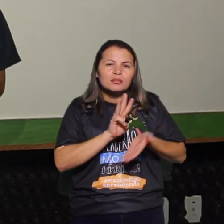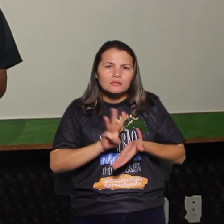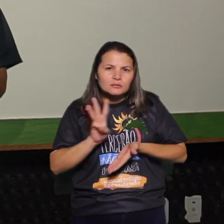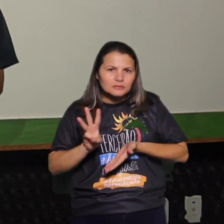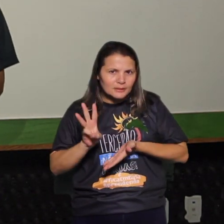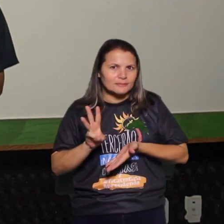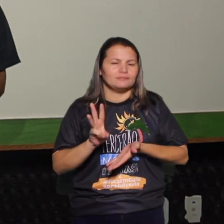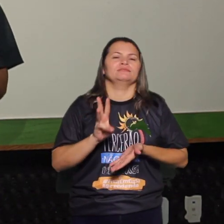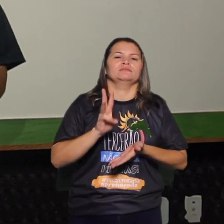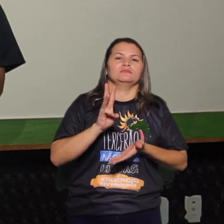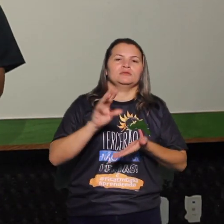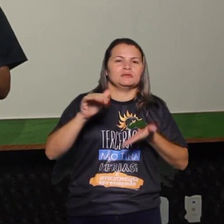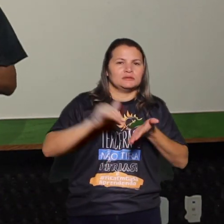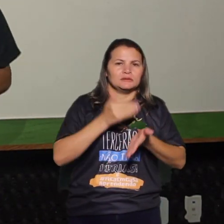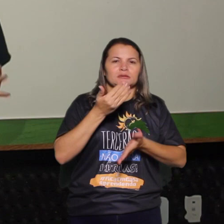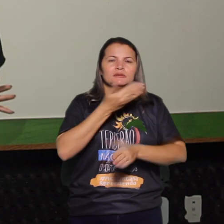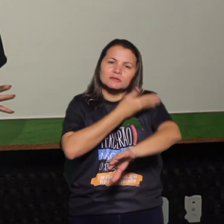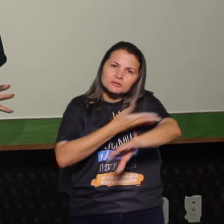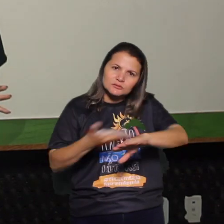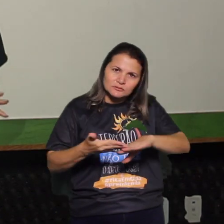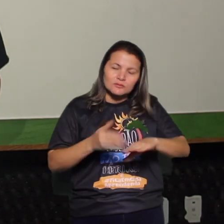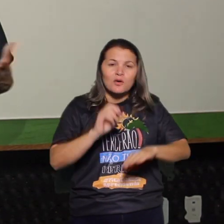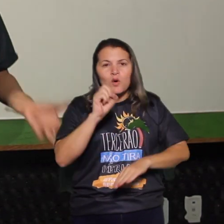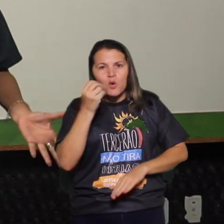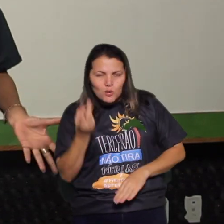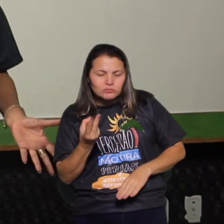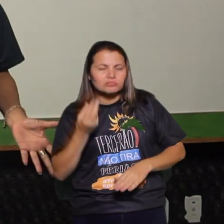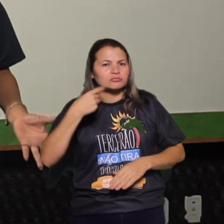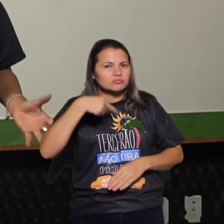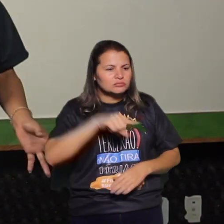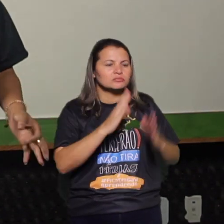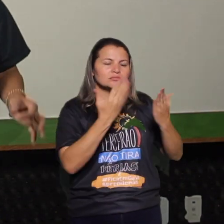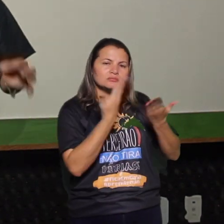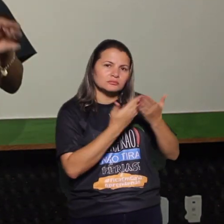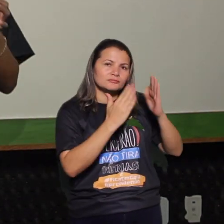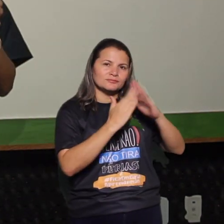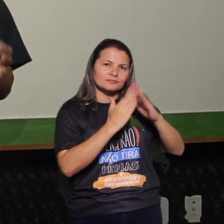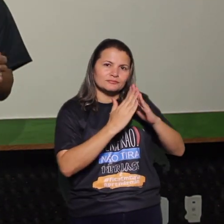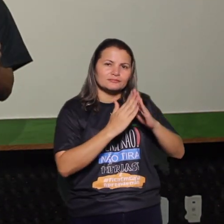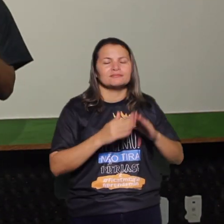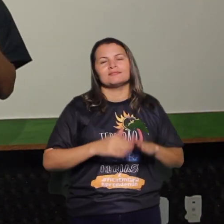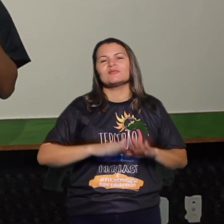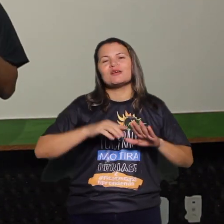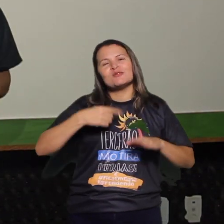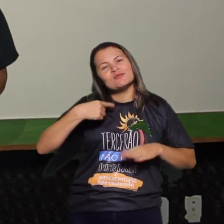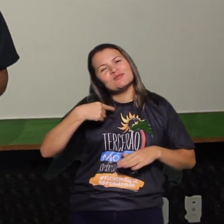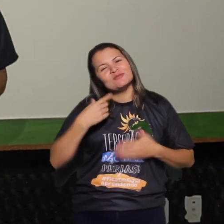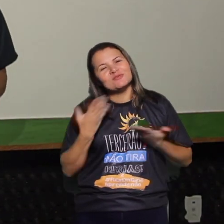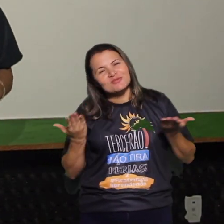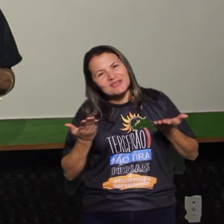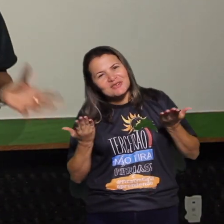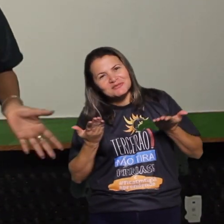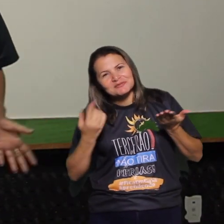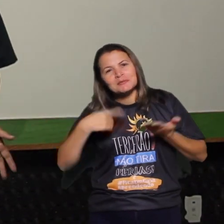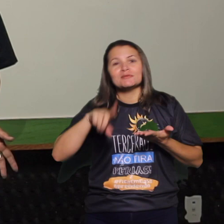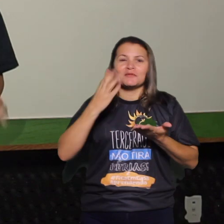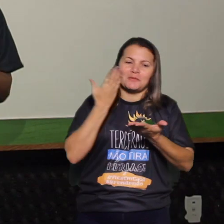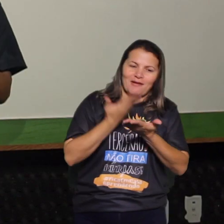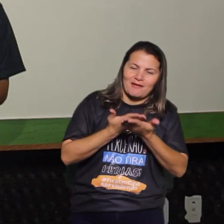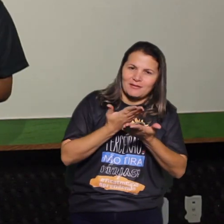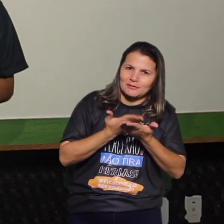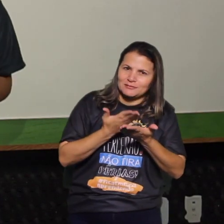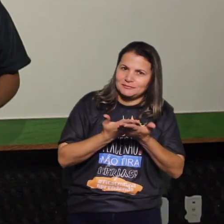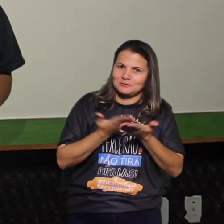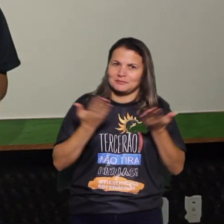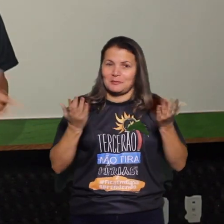SEDUC ou recebido na escola. Enfim, vamos para mais um período de aulas.